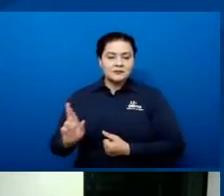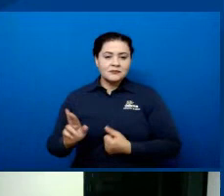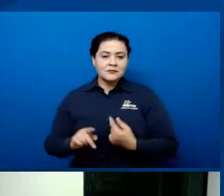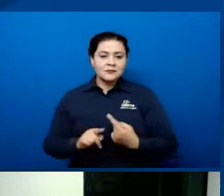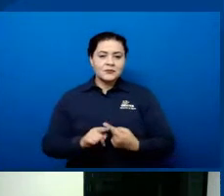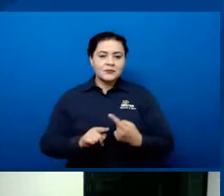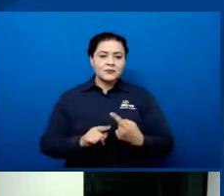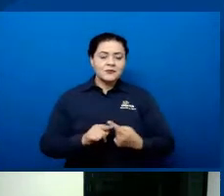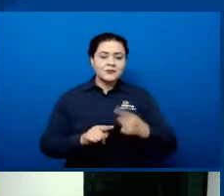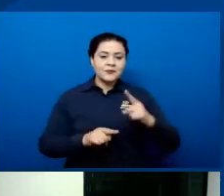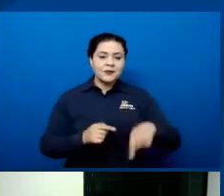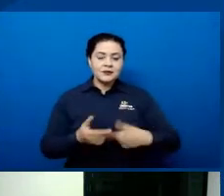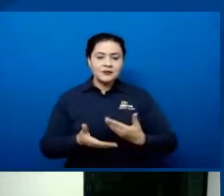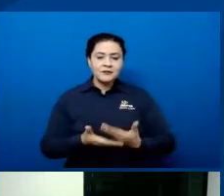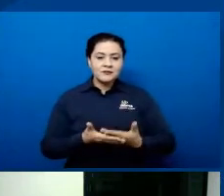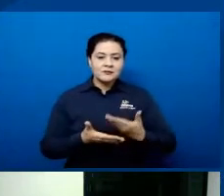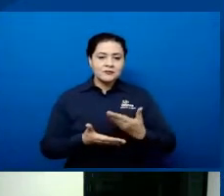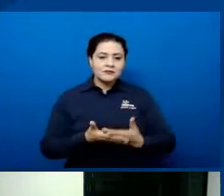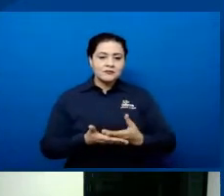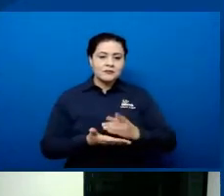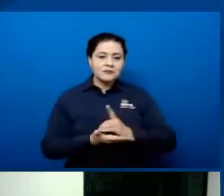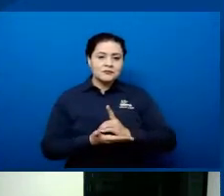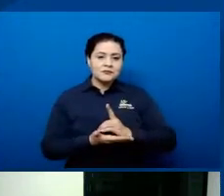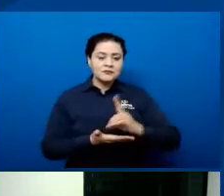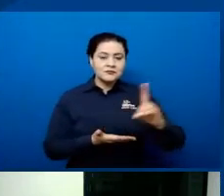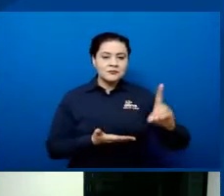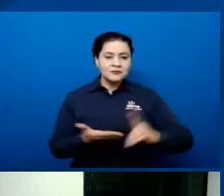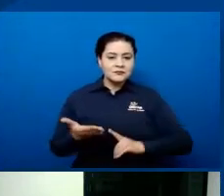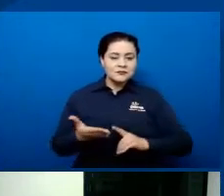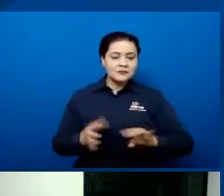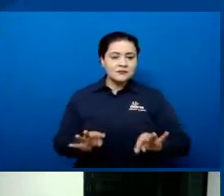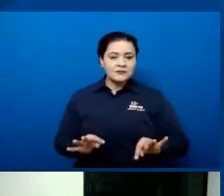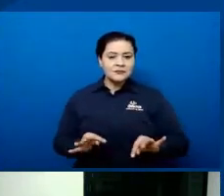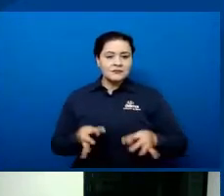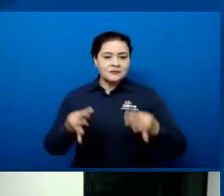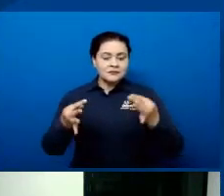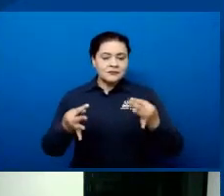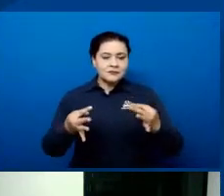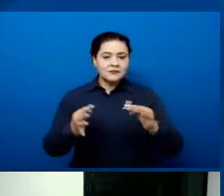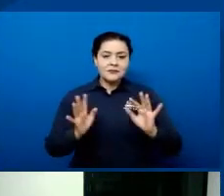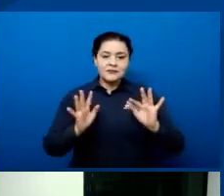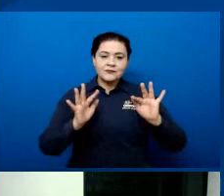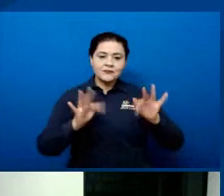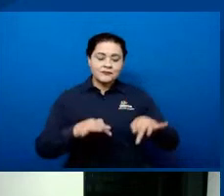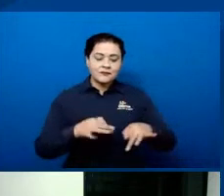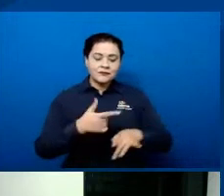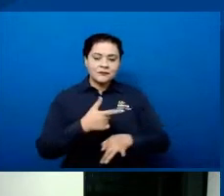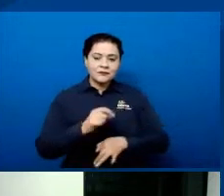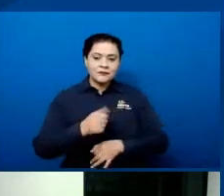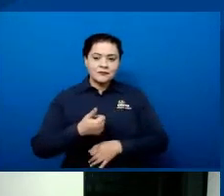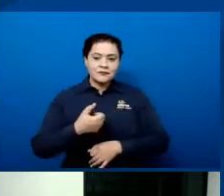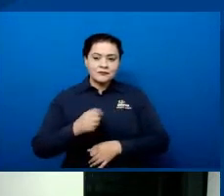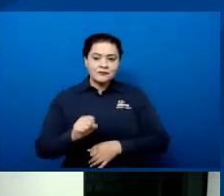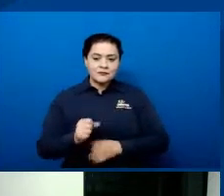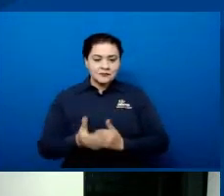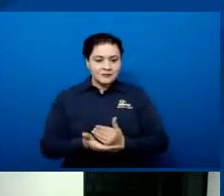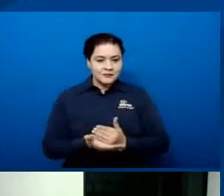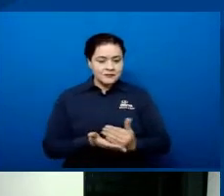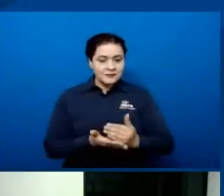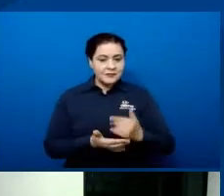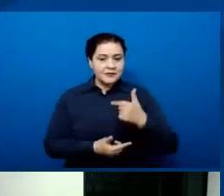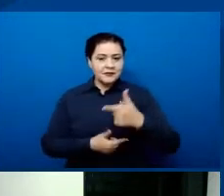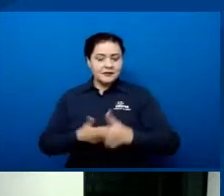de design e tecnologia que surgiu no final de 2018, tá? E